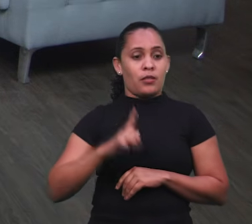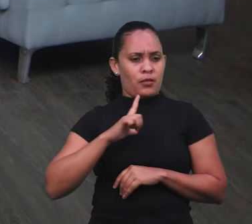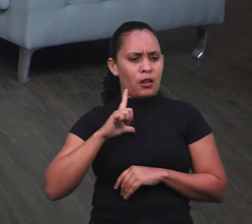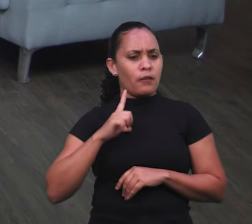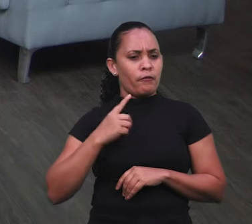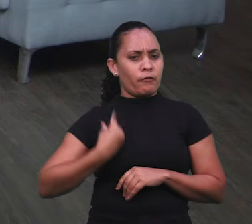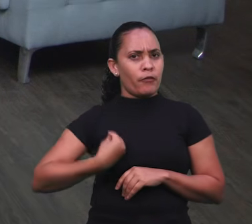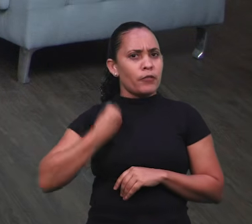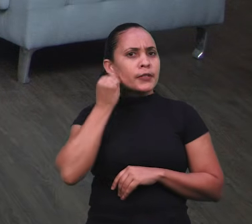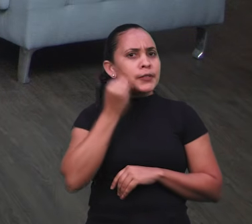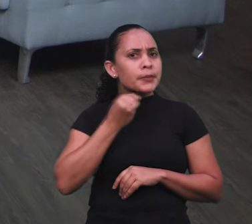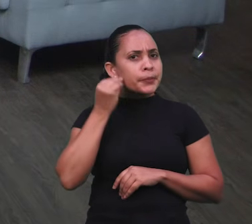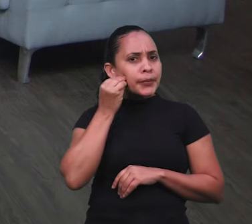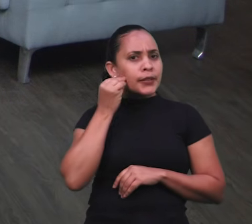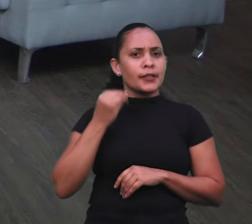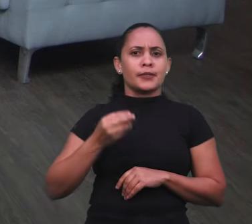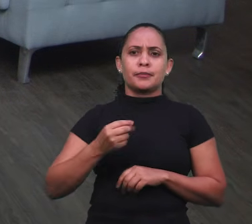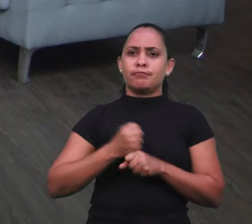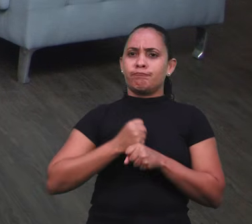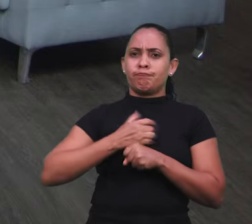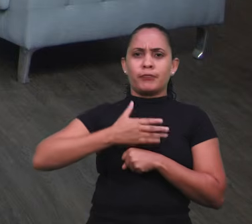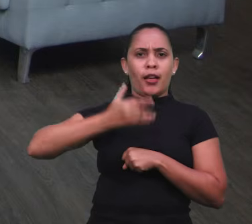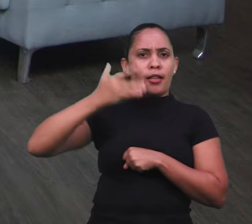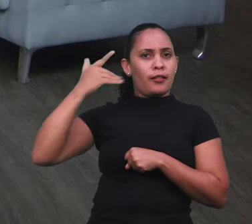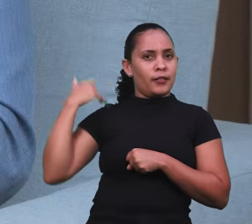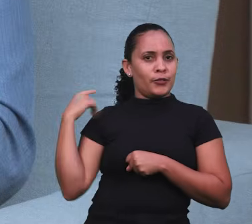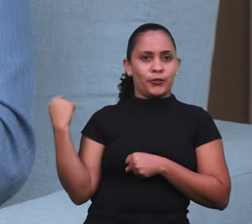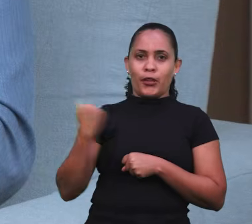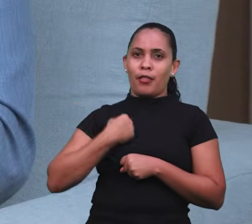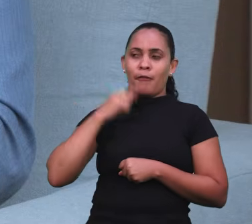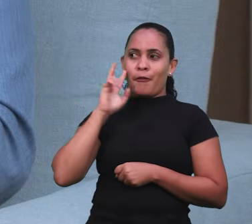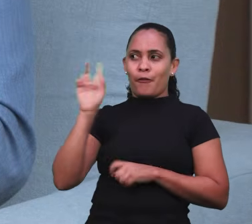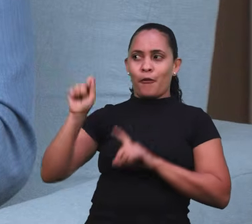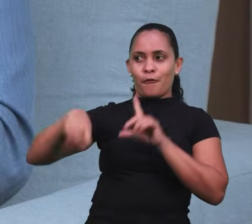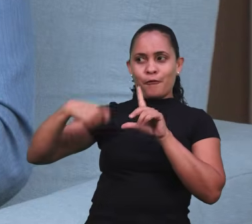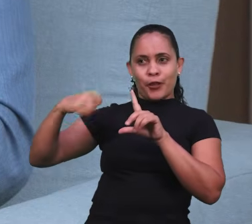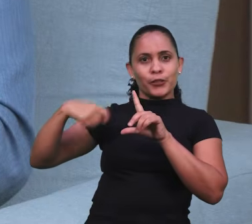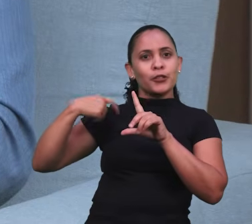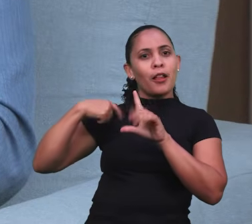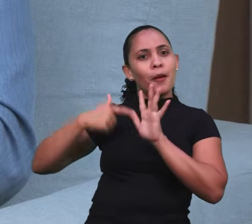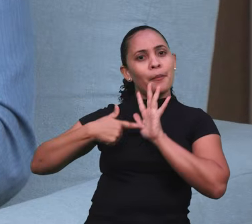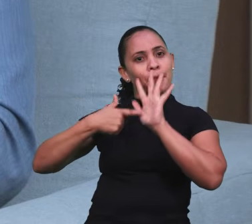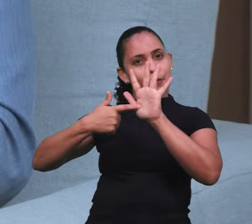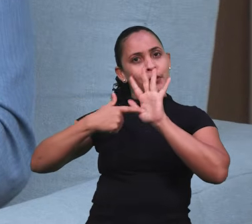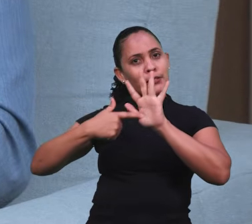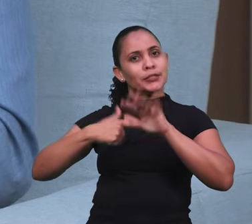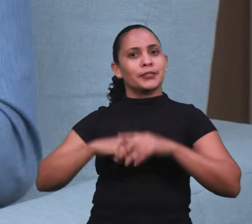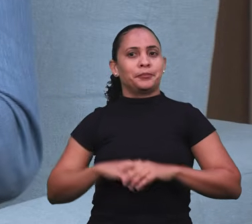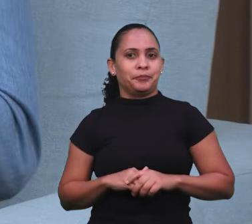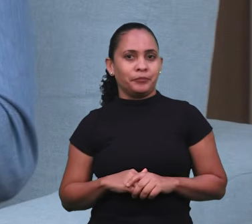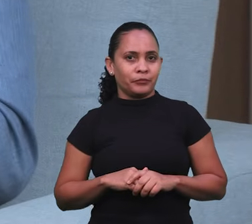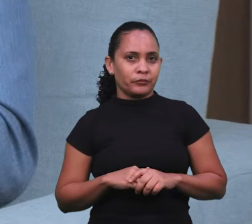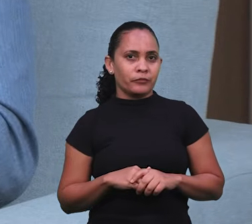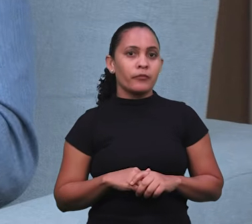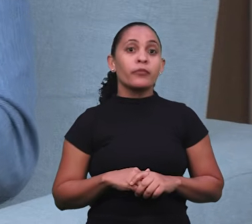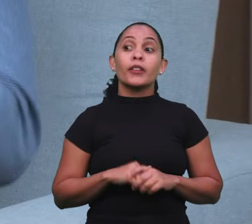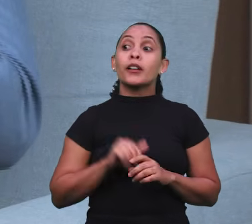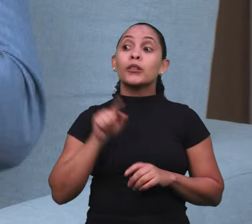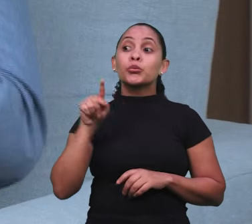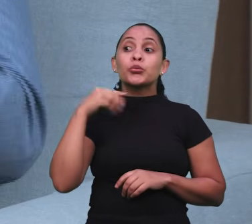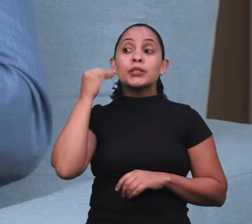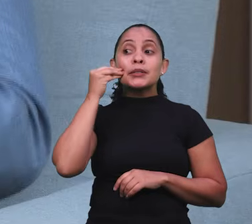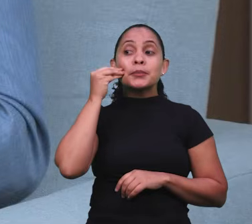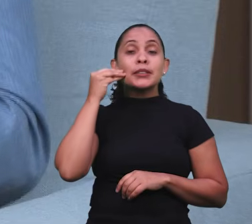que tem vivido essa experiência há muitos anos. E nós vamos assistir um vídeo, porque ela nos conta aqui a respeito daquilo que é